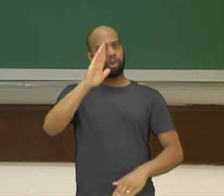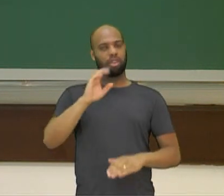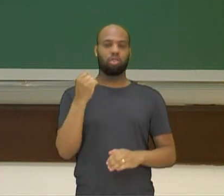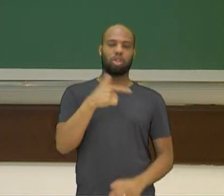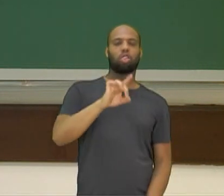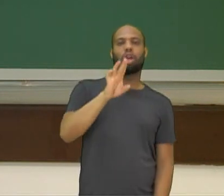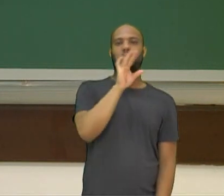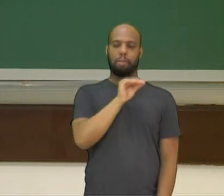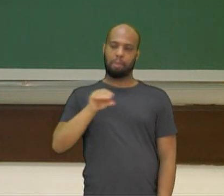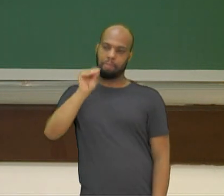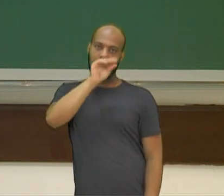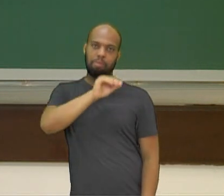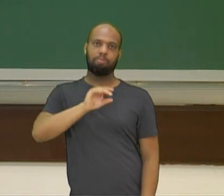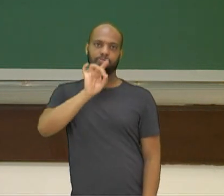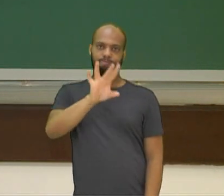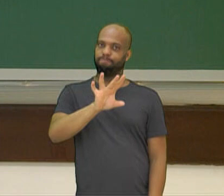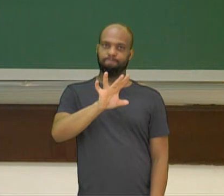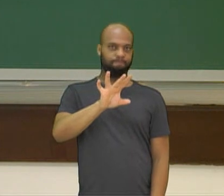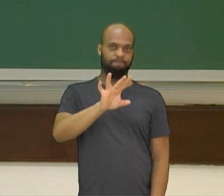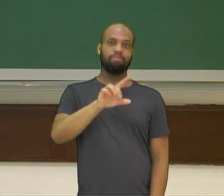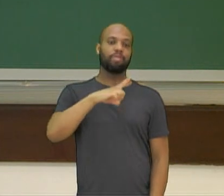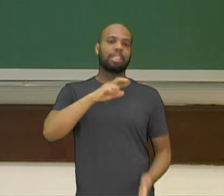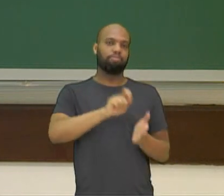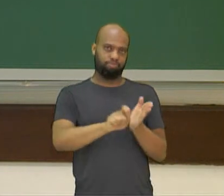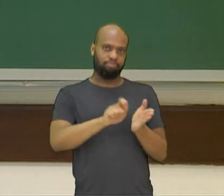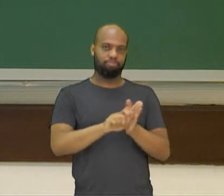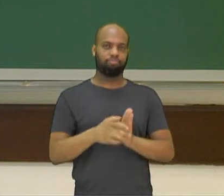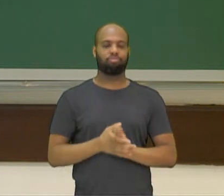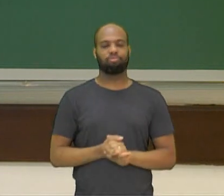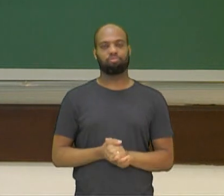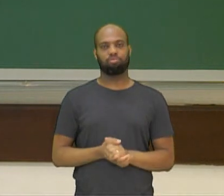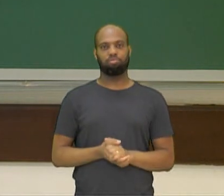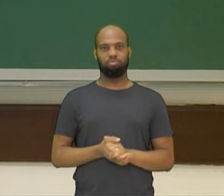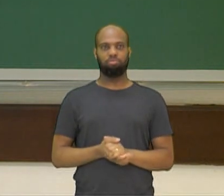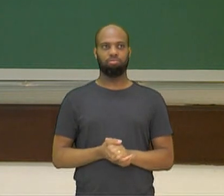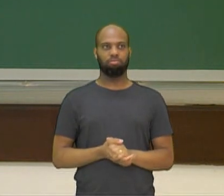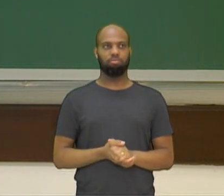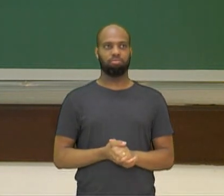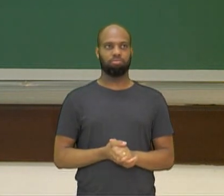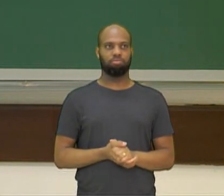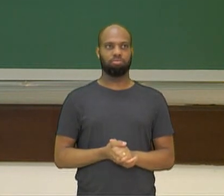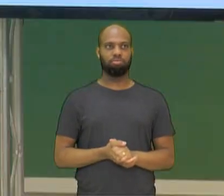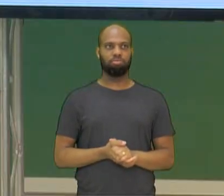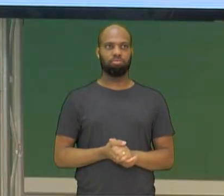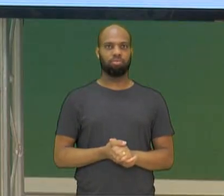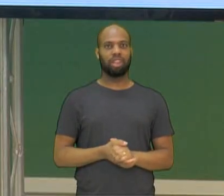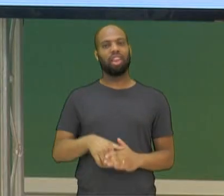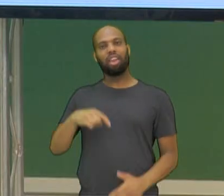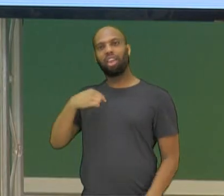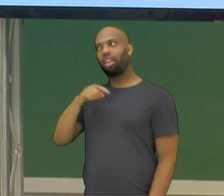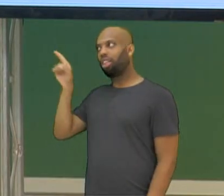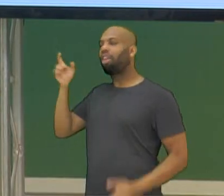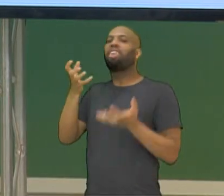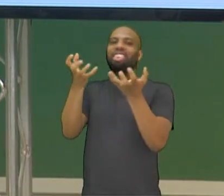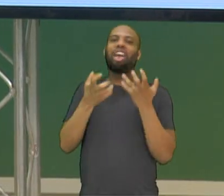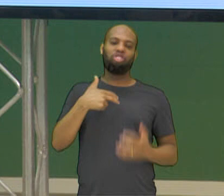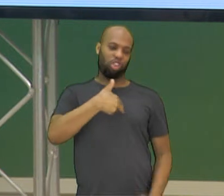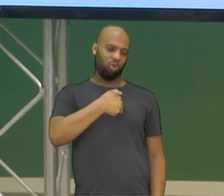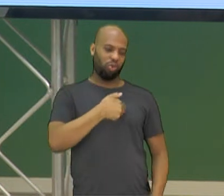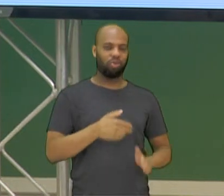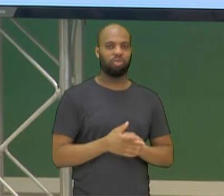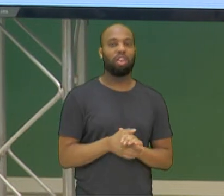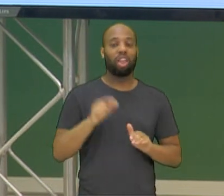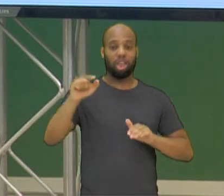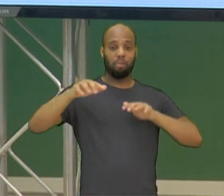que simplesmente ser só proferido. Tá? Então, tem toda essa questão também. Daí aqui o queremismo, né, que